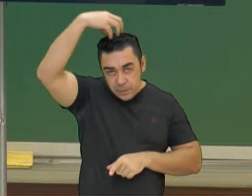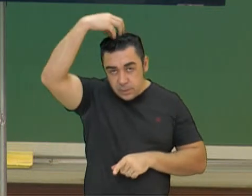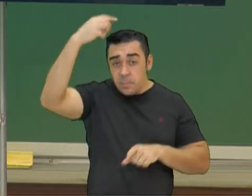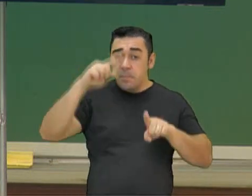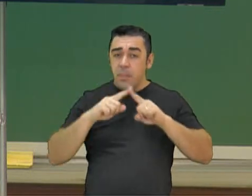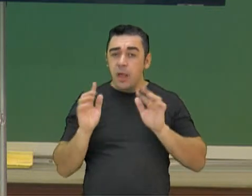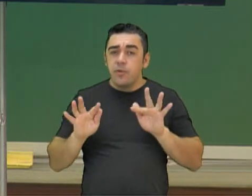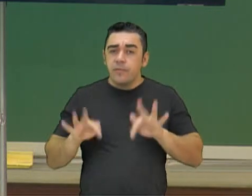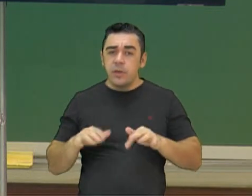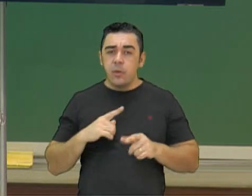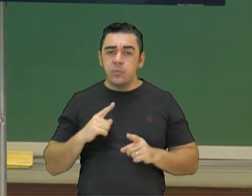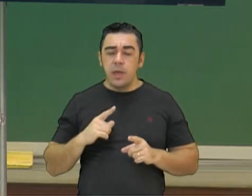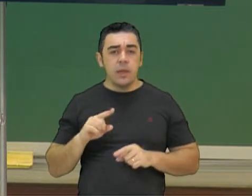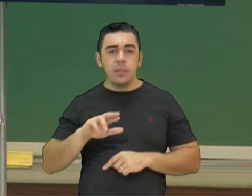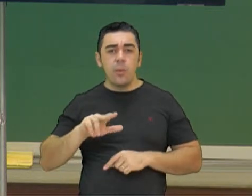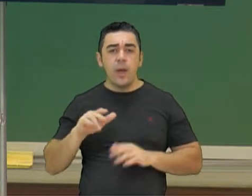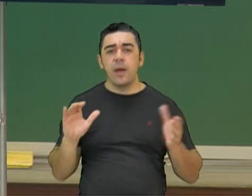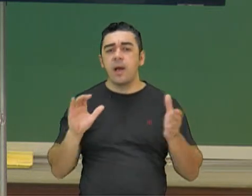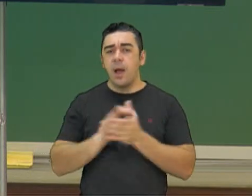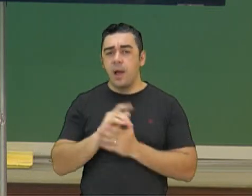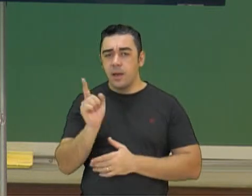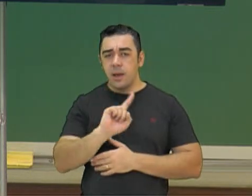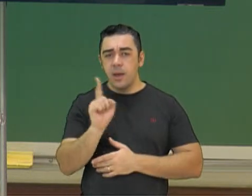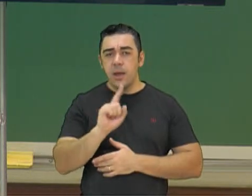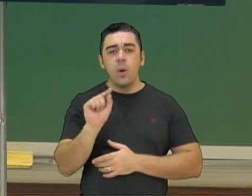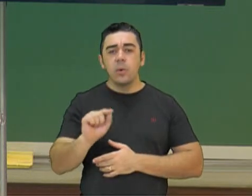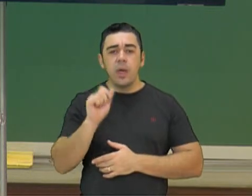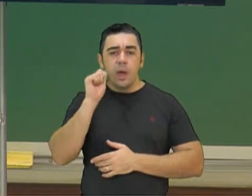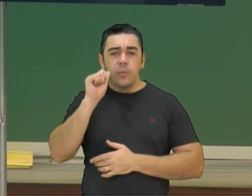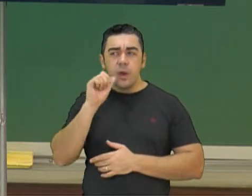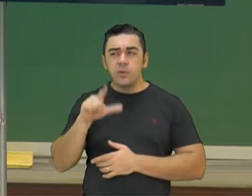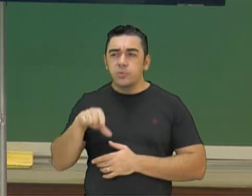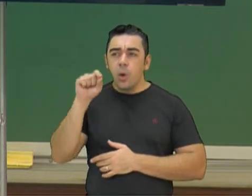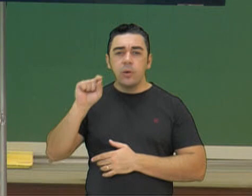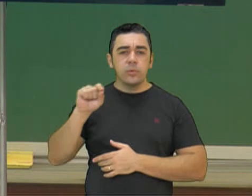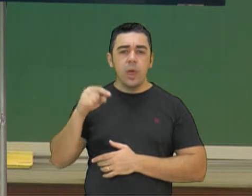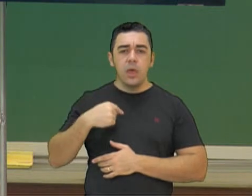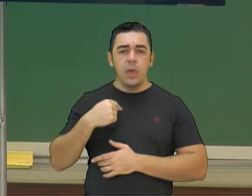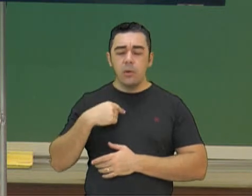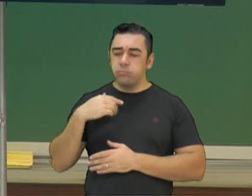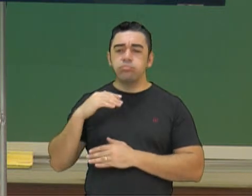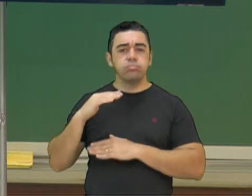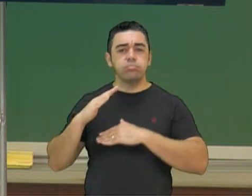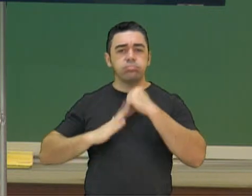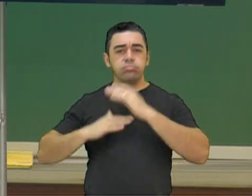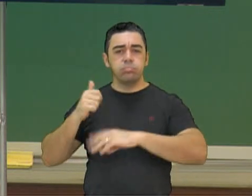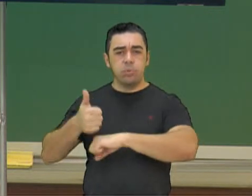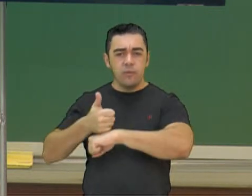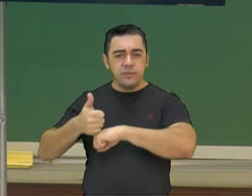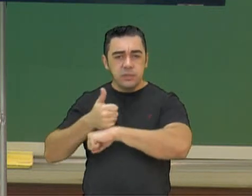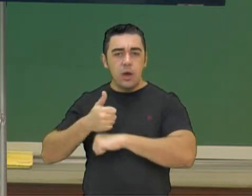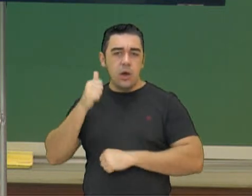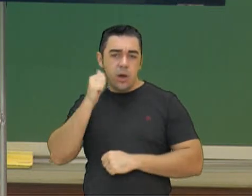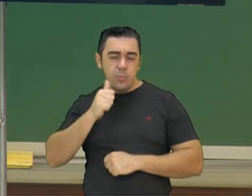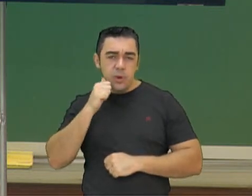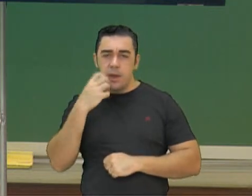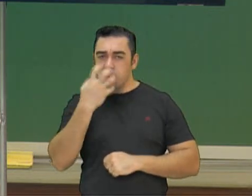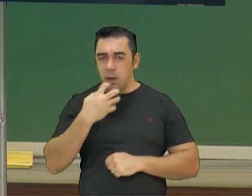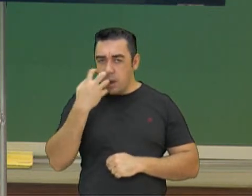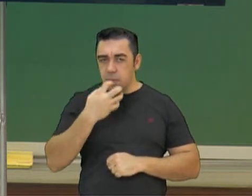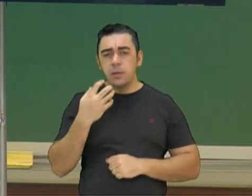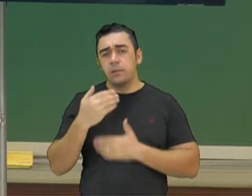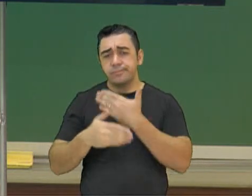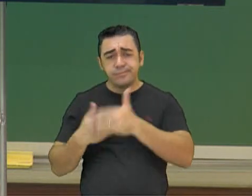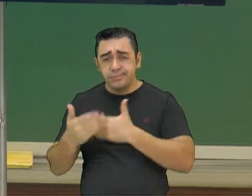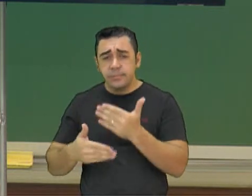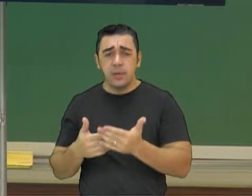discussão ali, ela não acaba casando. Ela coloca a carreira dela em primeiro lugar, porque é uma história que envolve, ela é cantora e tal, aí